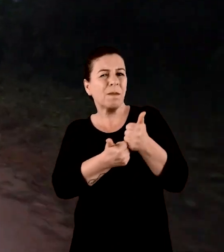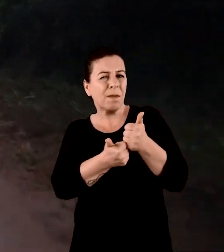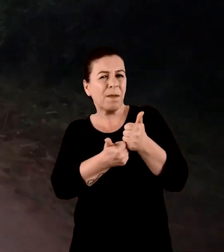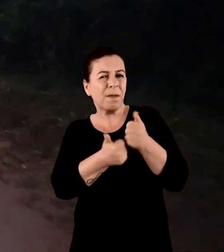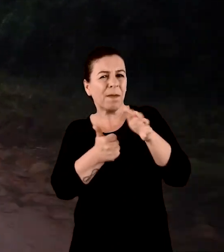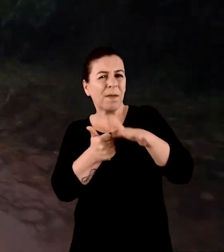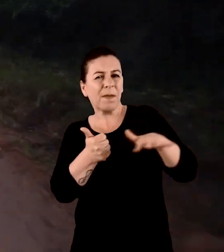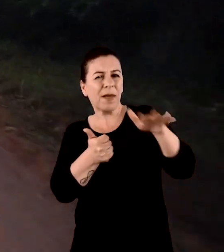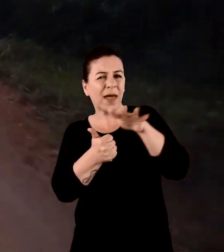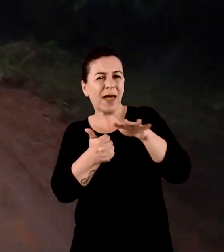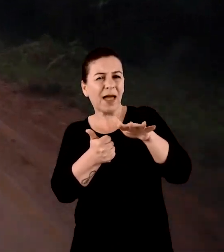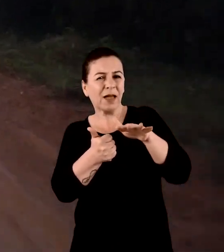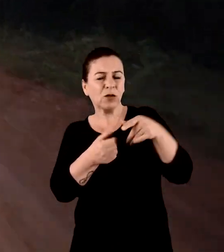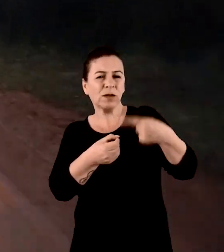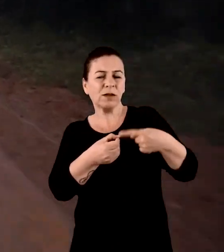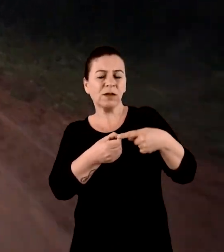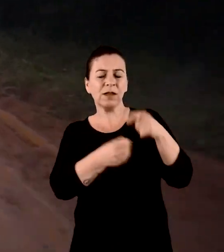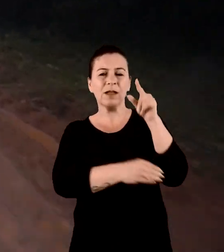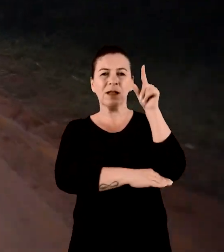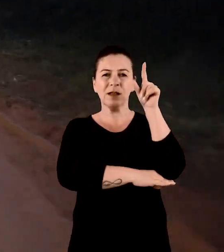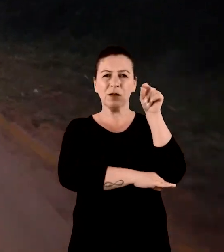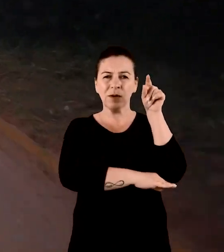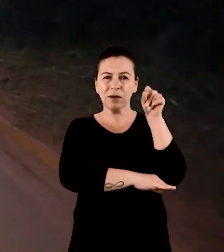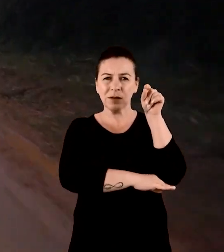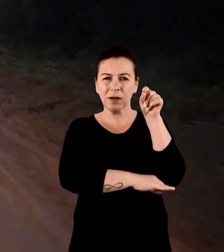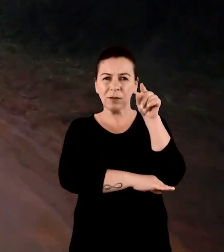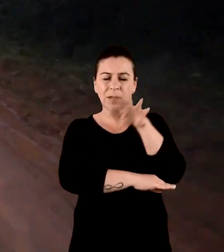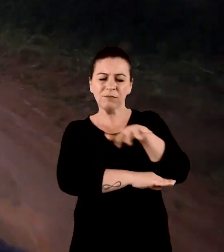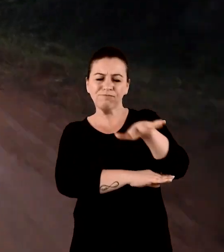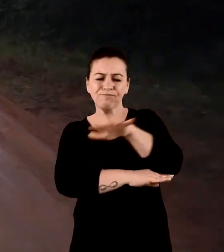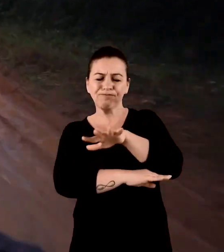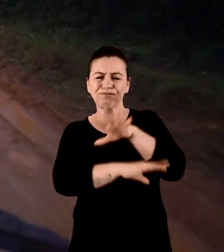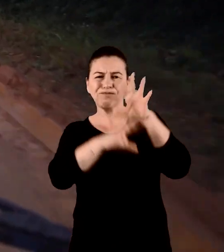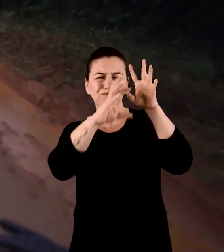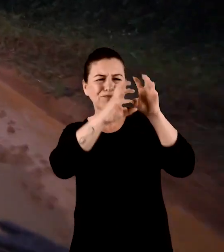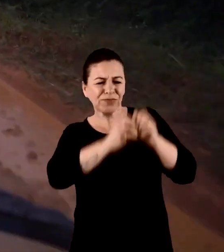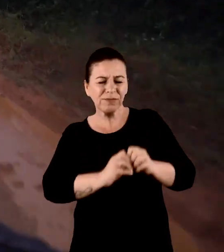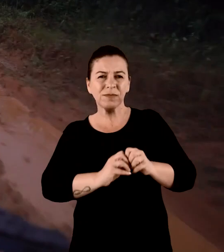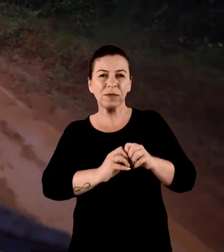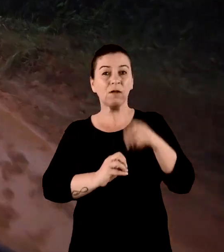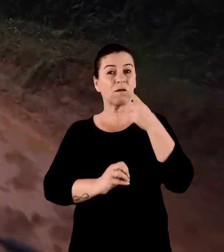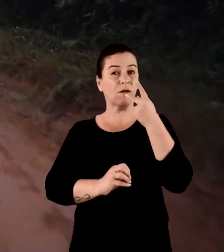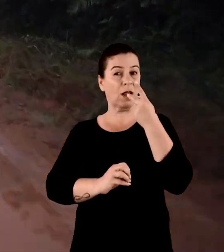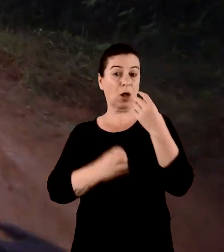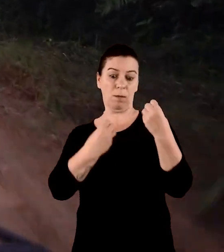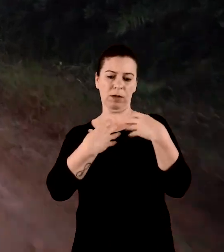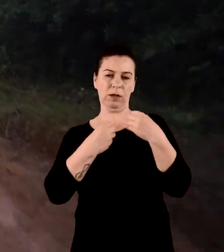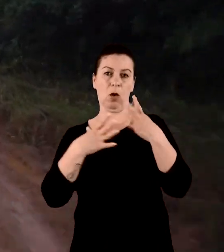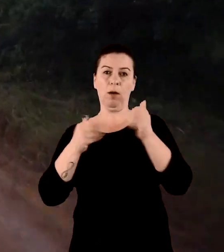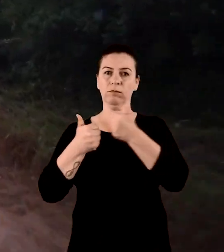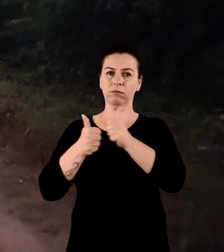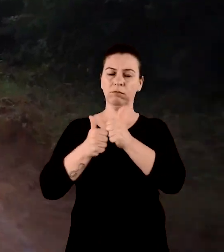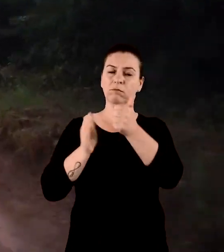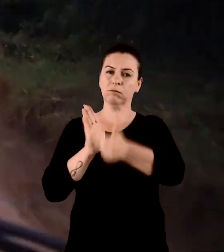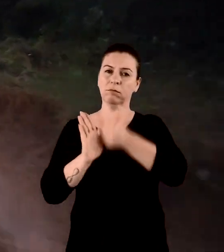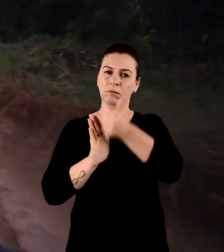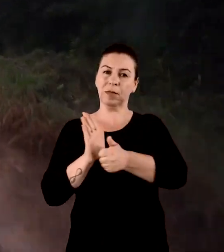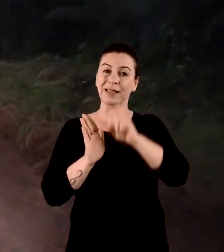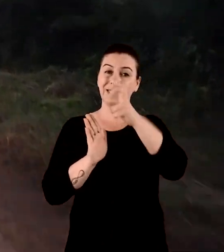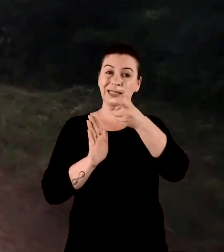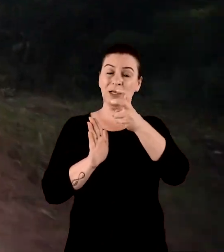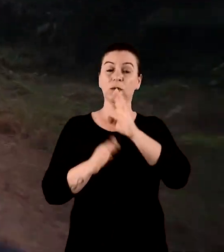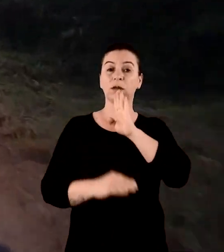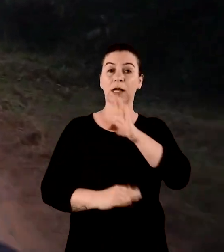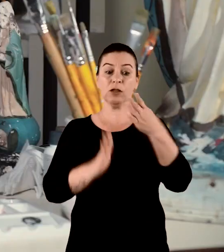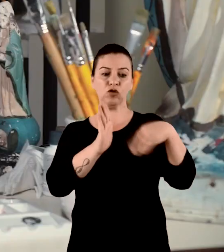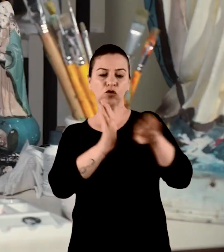da reserva de Guaraqueçaba. É mata fechada, eu nunca tinha ido lá. Me ensinaram, a senhora pega o ônibus sai de Paranaguá